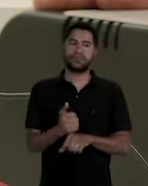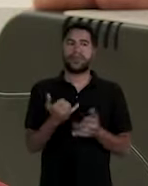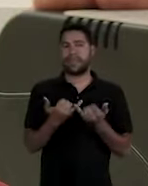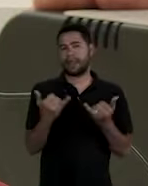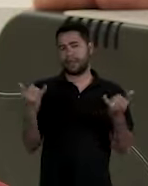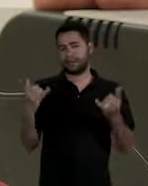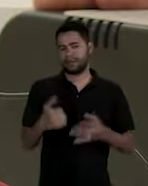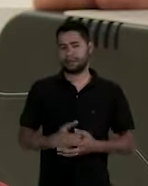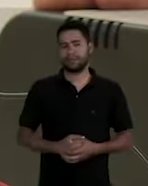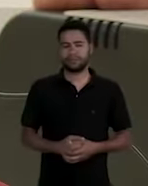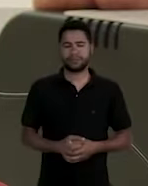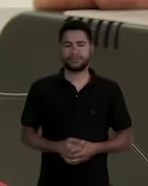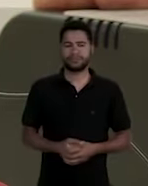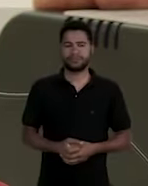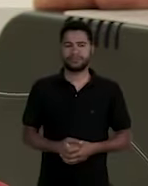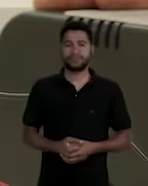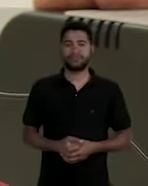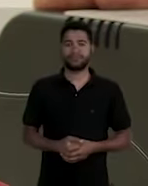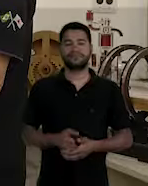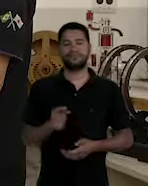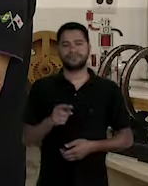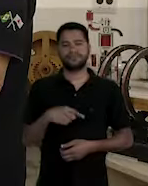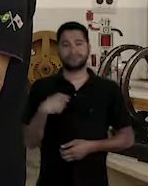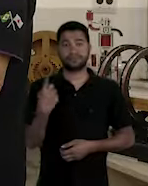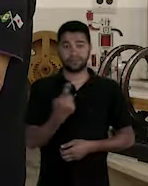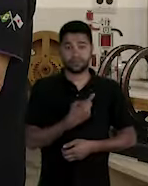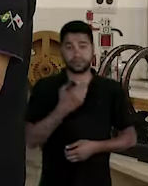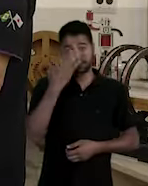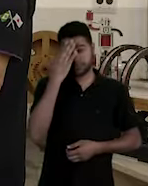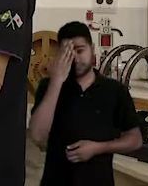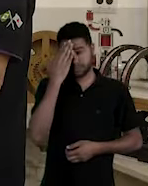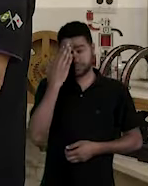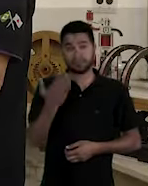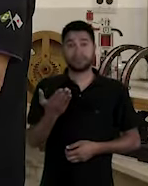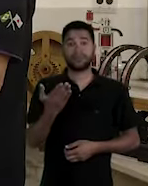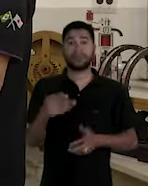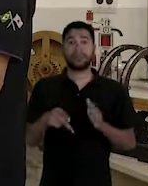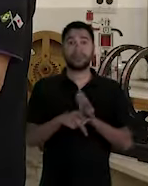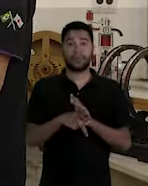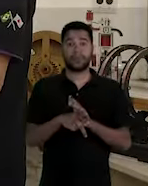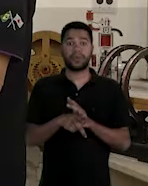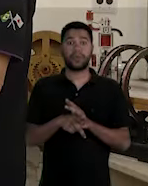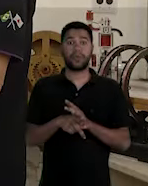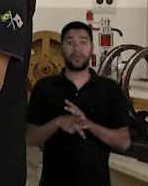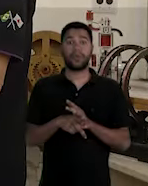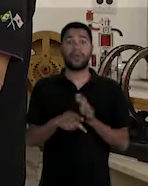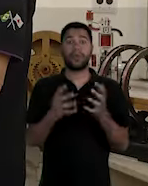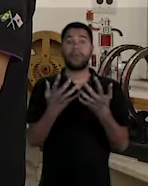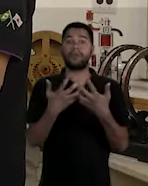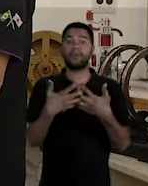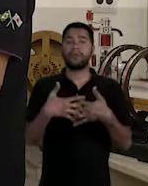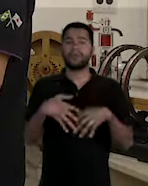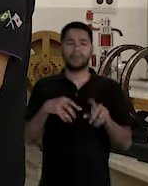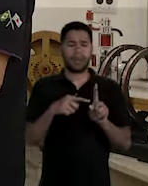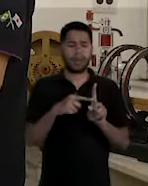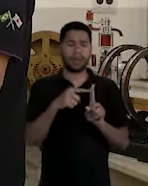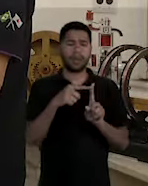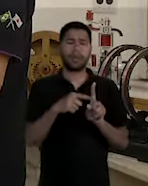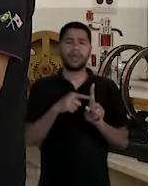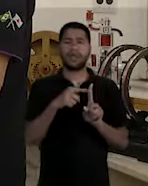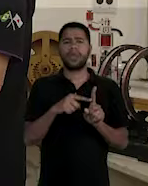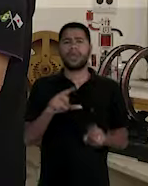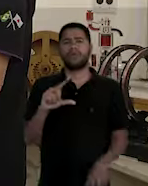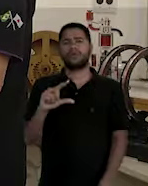elétricos. Como nós sabemos, o rendimento de uma máquina térmica é, em geral, muito baixo. E